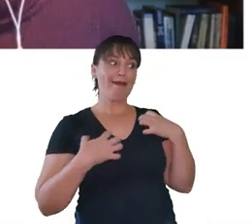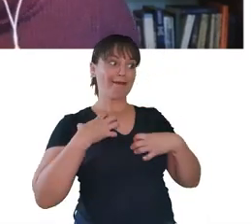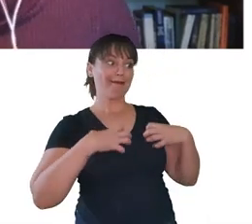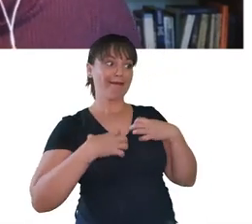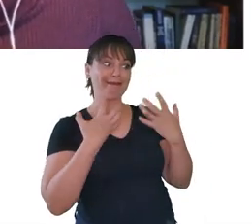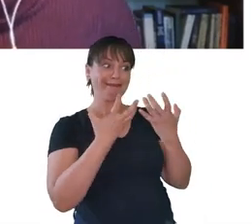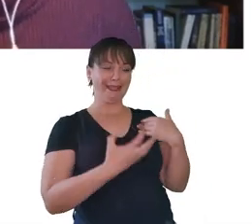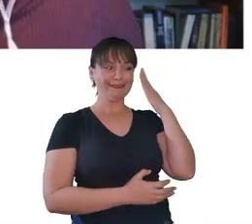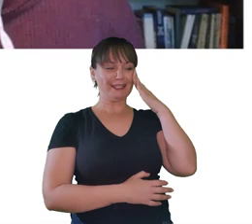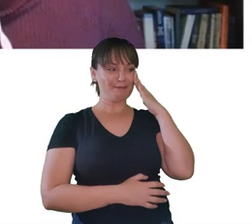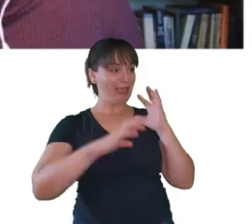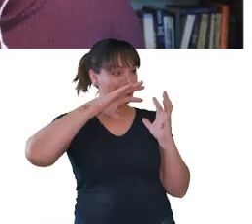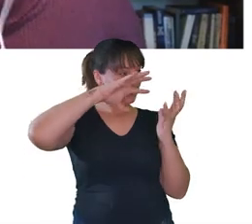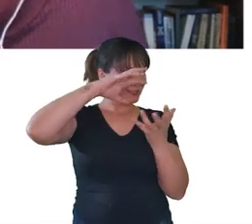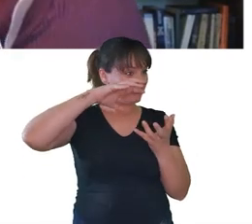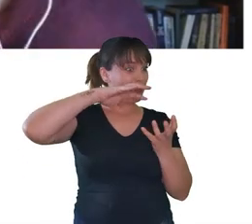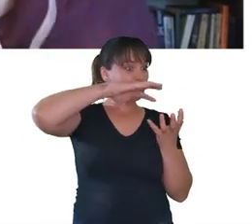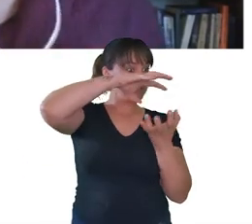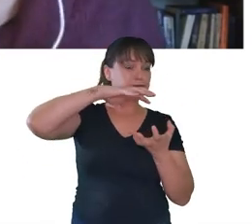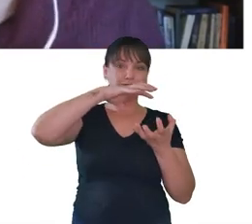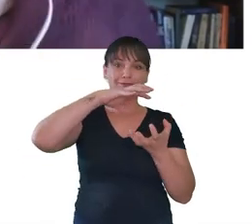é plana? Claro que não.